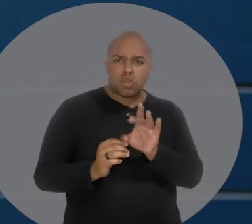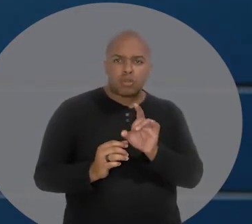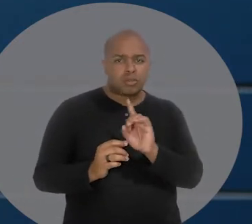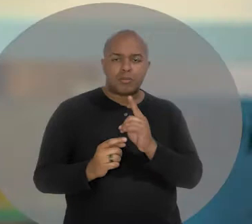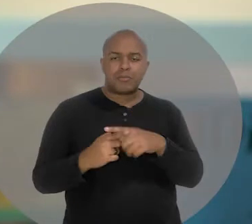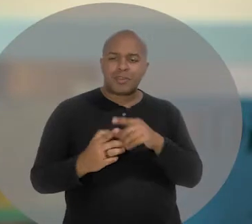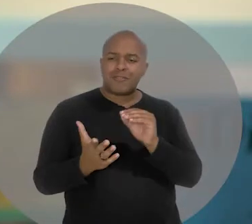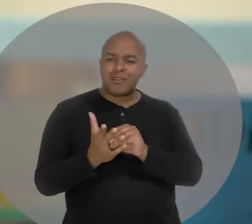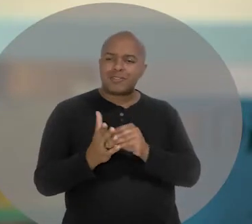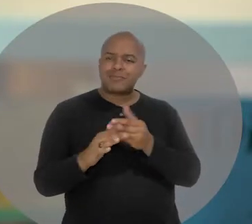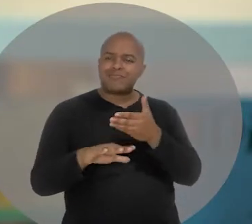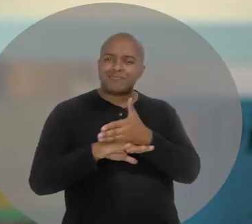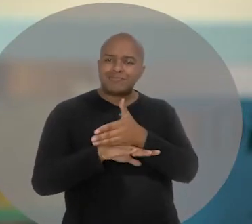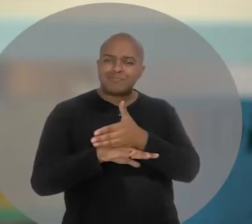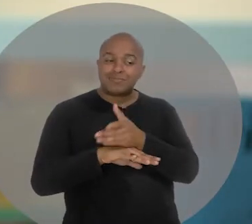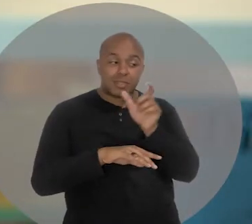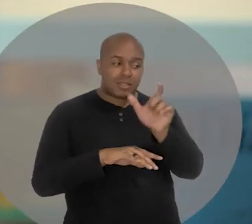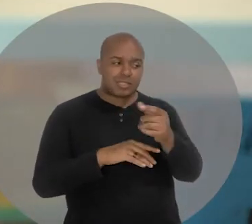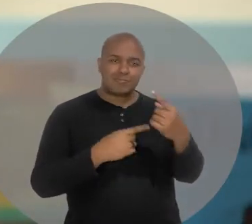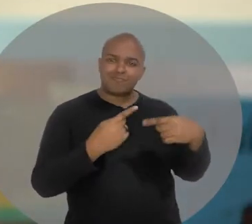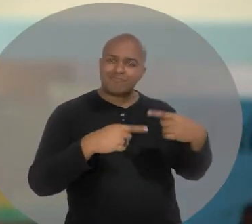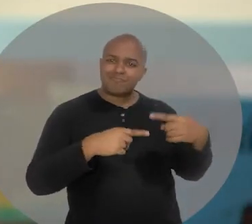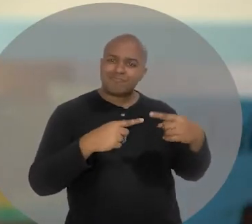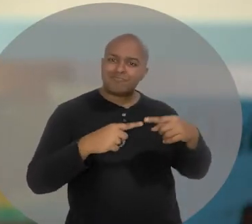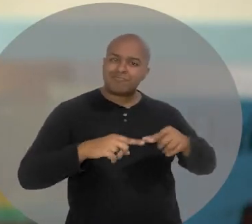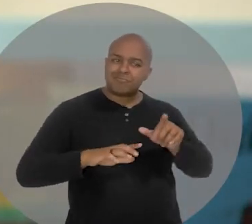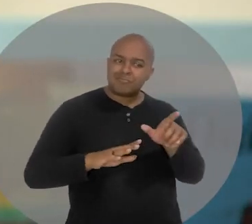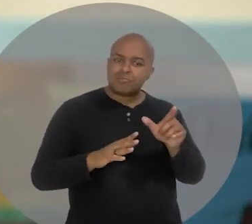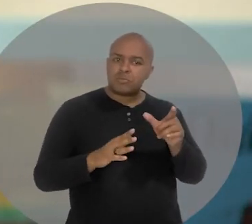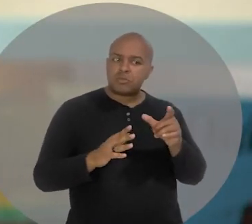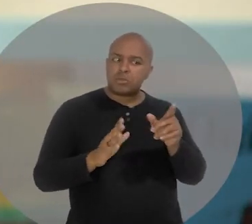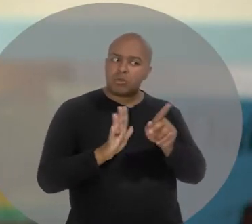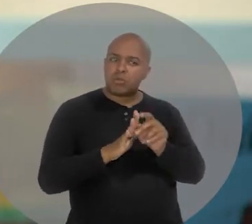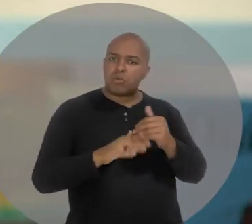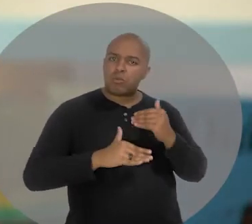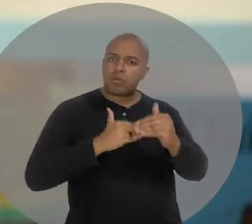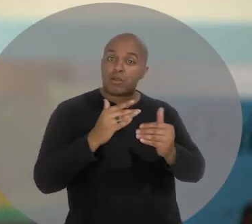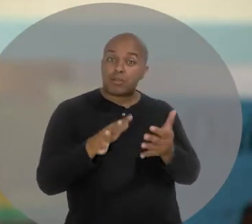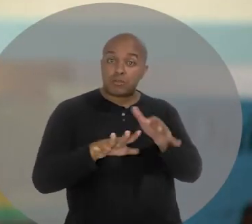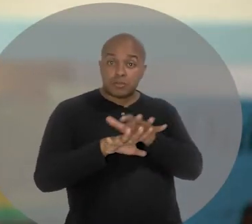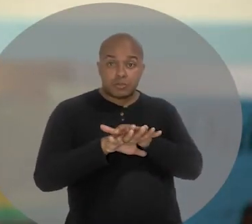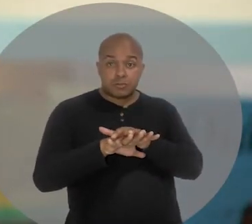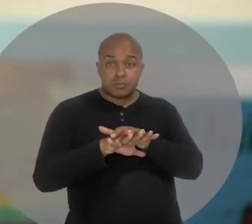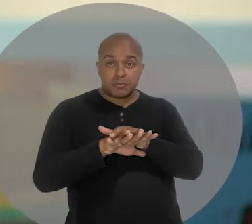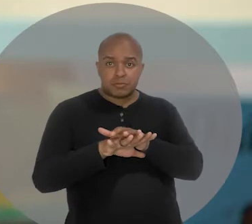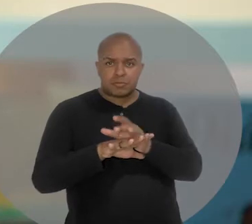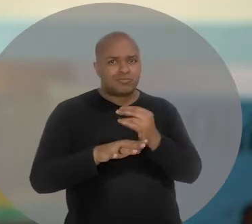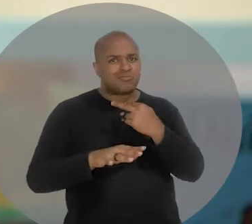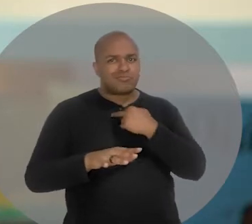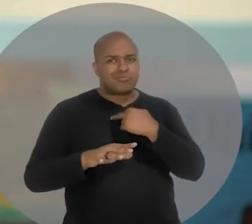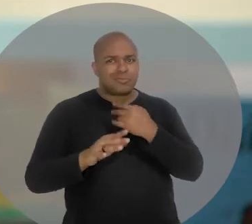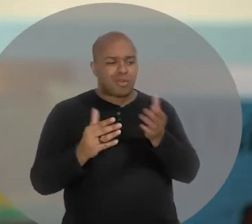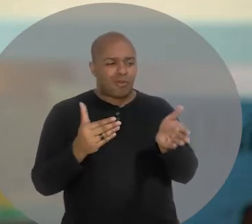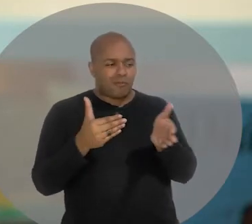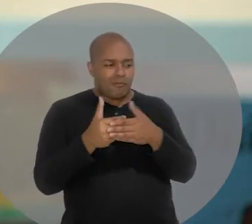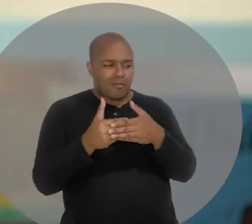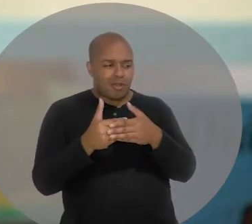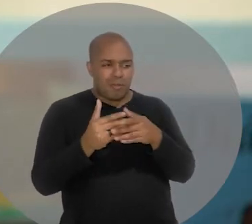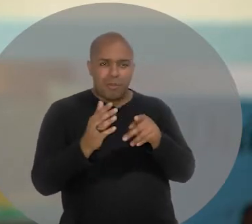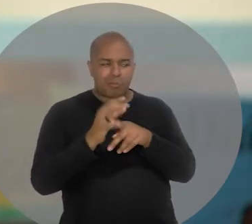de acesso. Essa Adonis discussão da Silva, psicólogo do e professor. processo inclusivo não pode se fechar só para quem